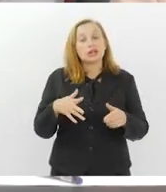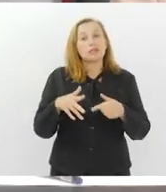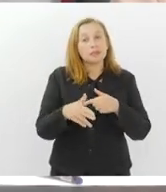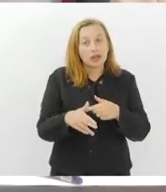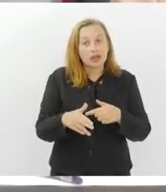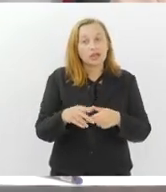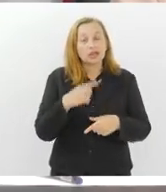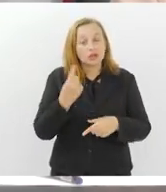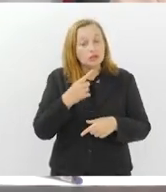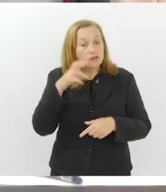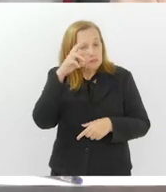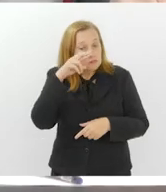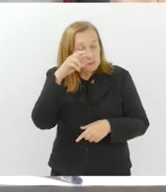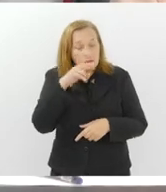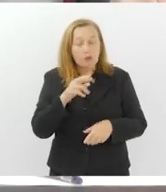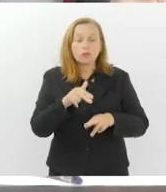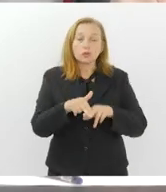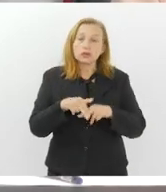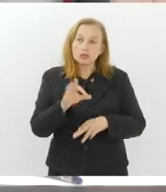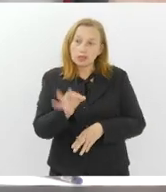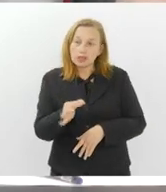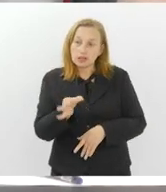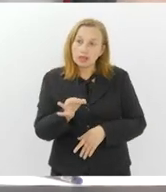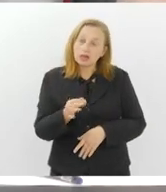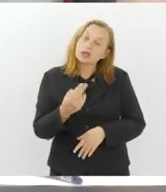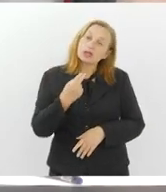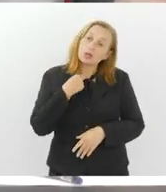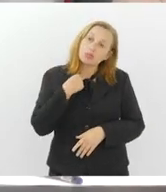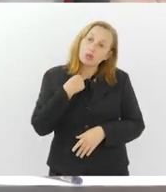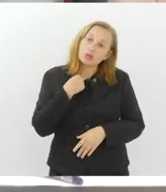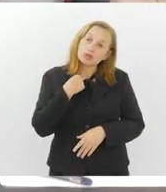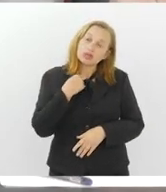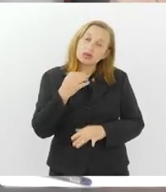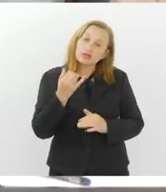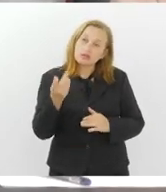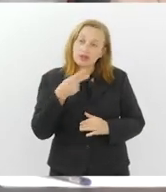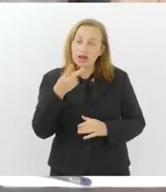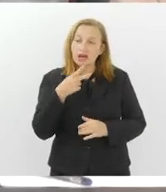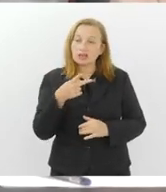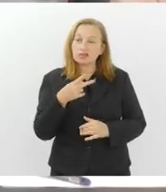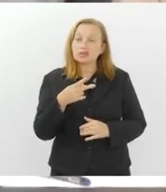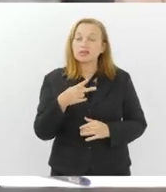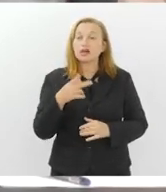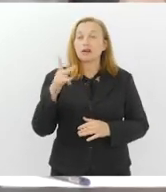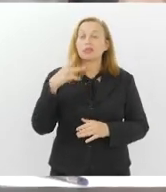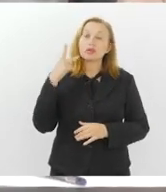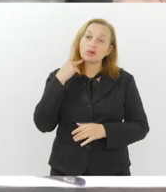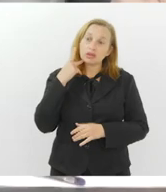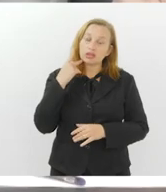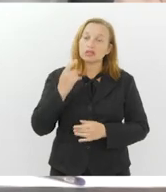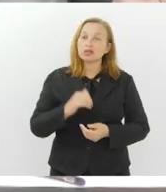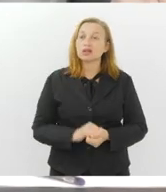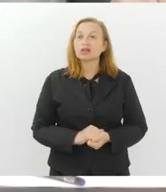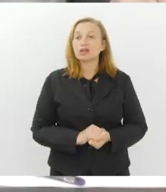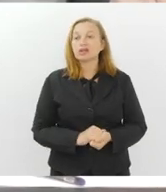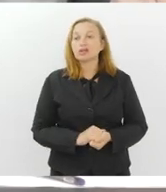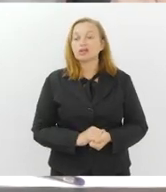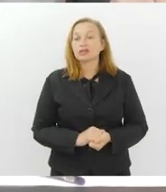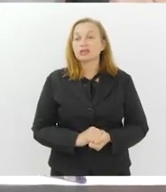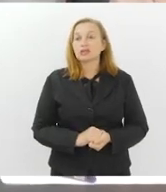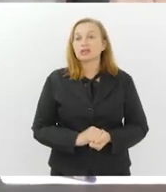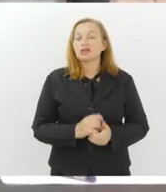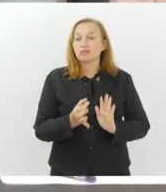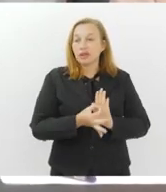de investigação. Portanto, aquilo que é, de fato, que não pode ser informado, a Procuradoria faz o devido